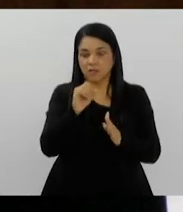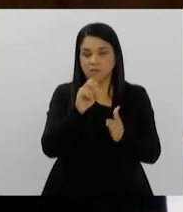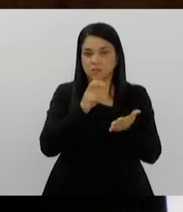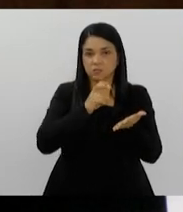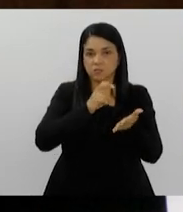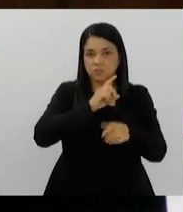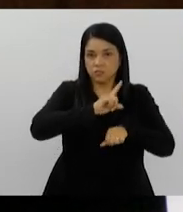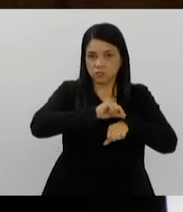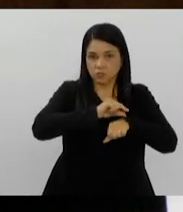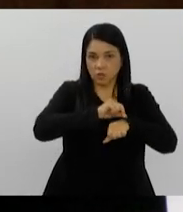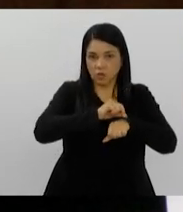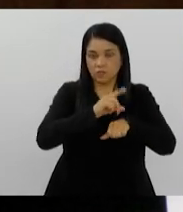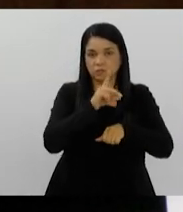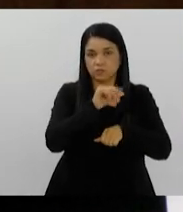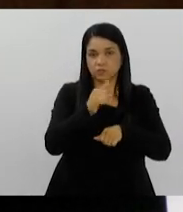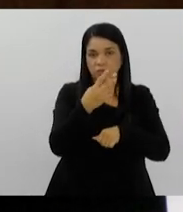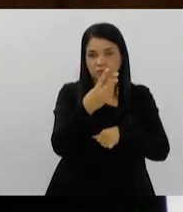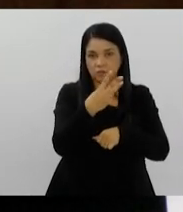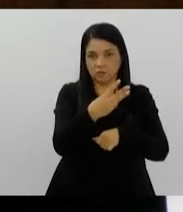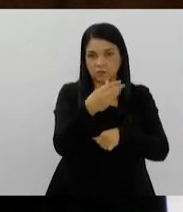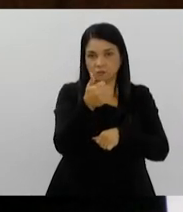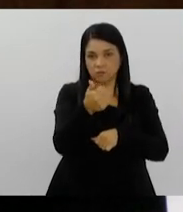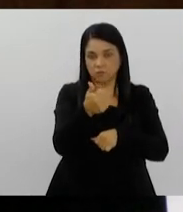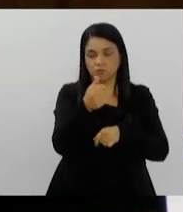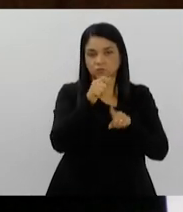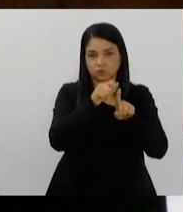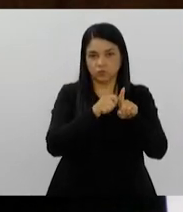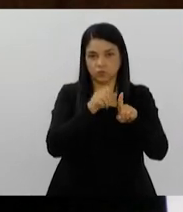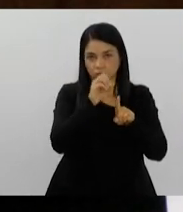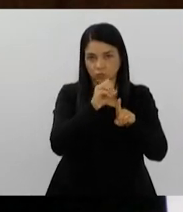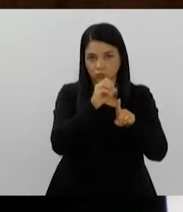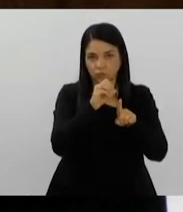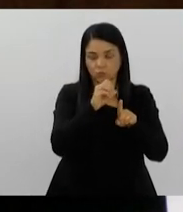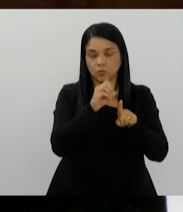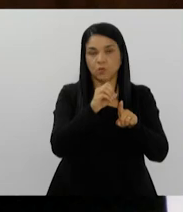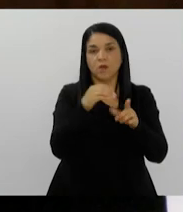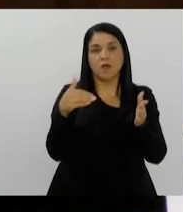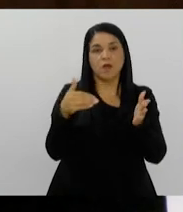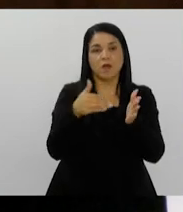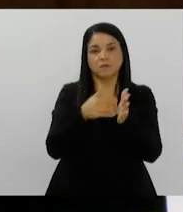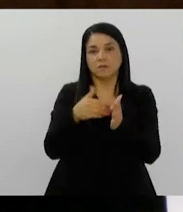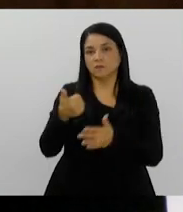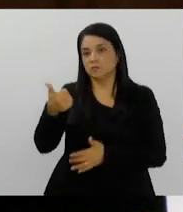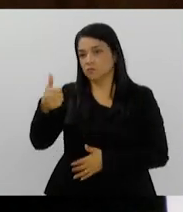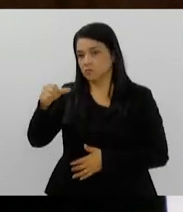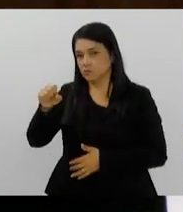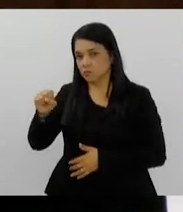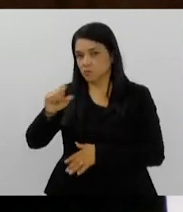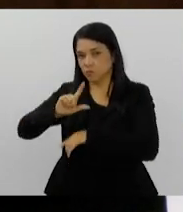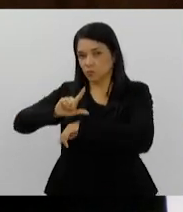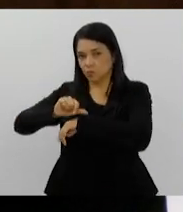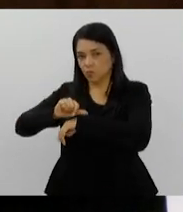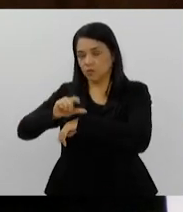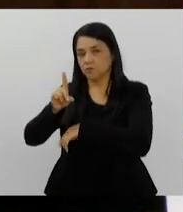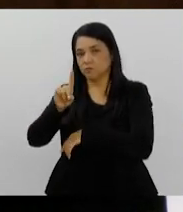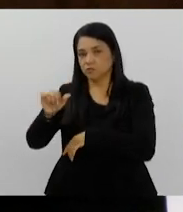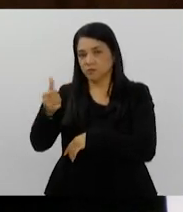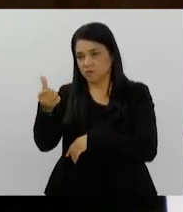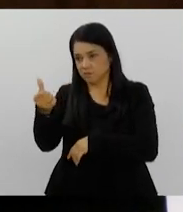dia 31 de outubro de 24 até as 18 horas do dia 6 de novembro